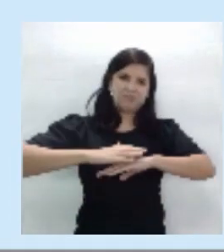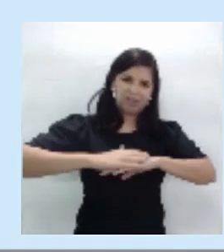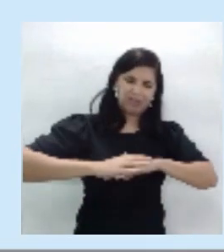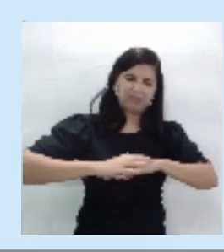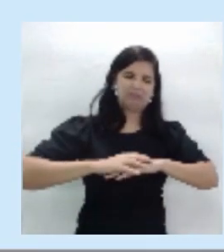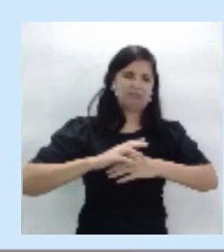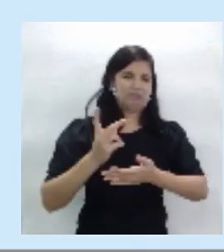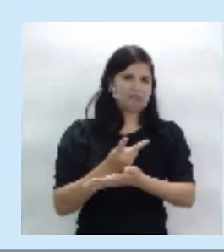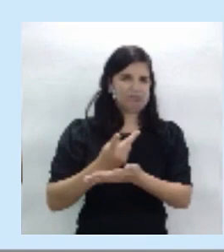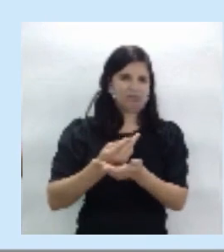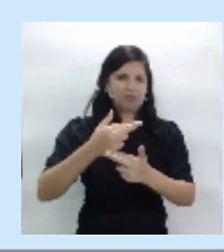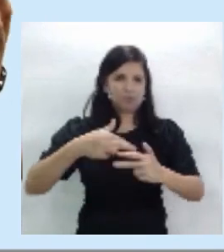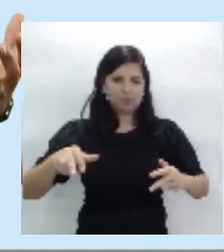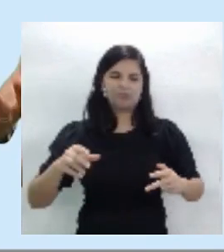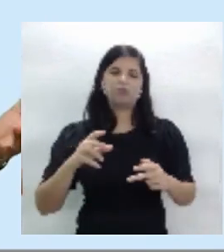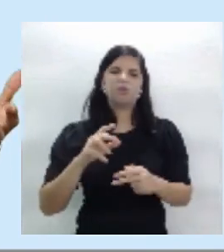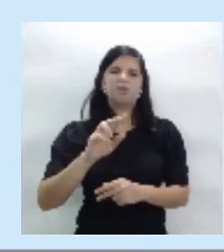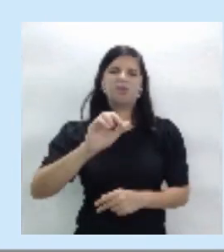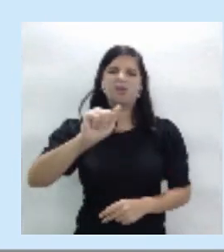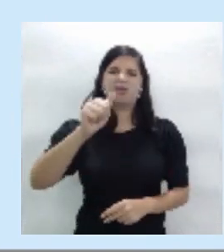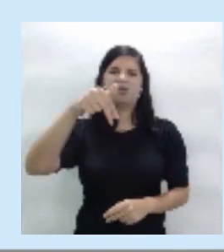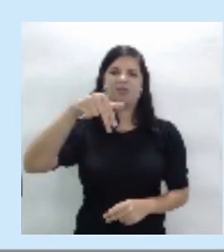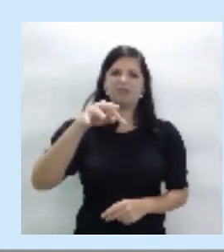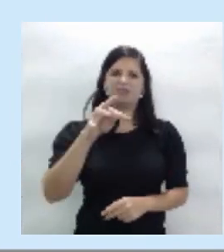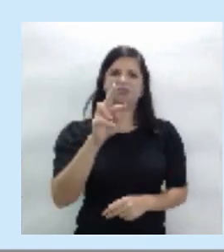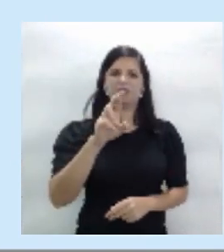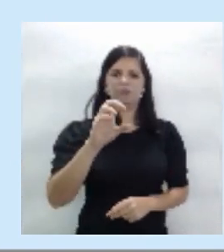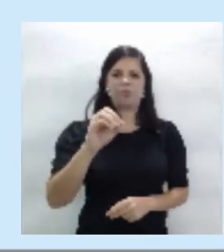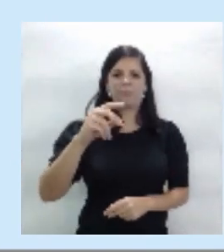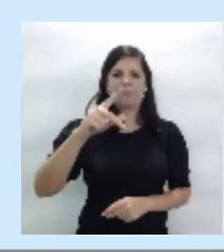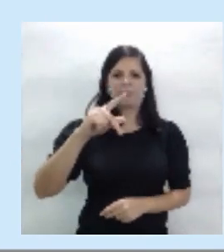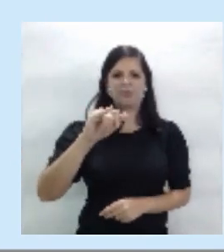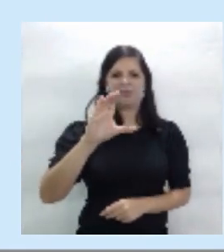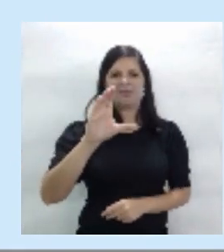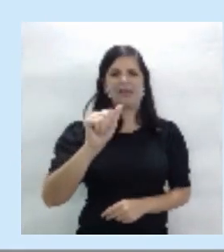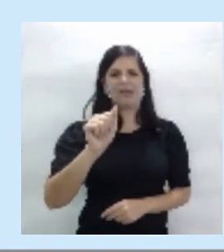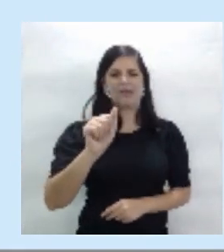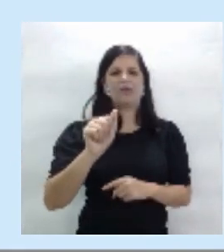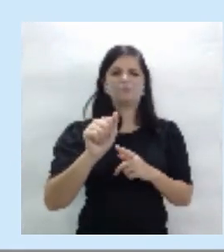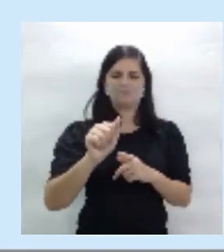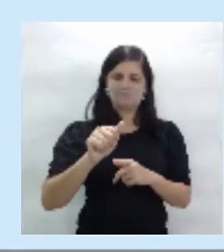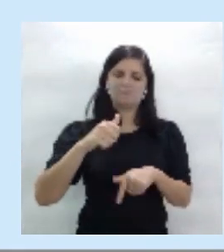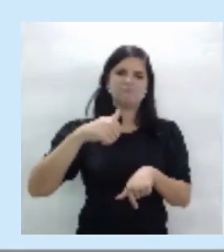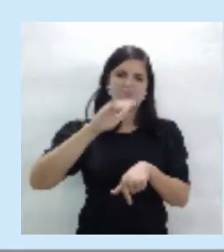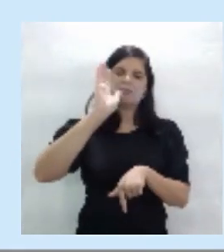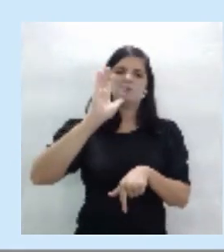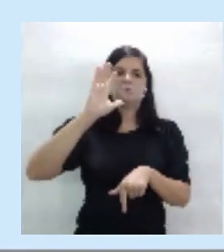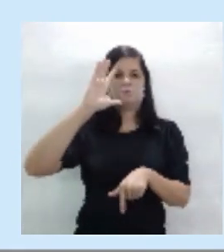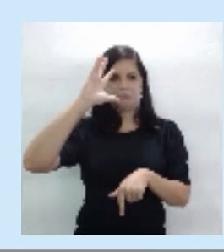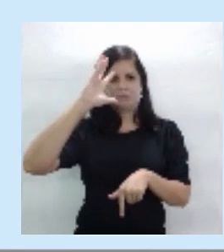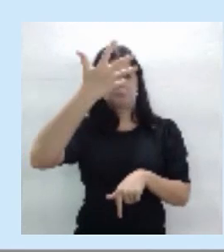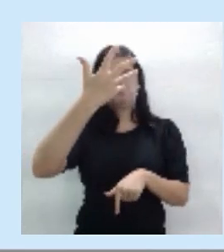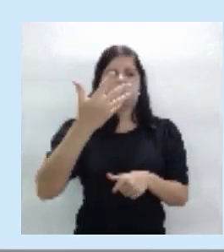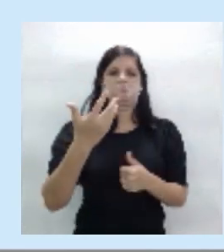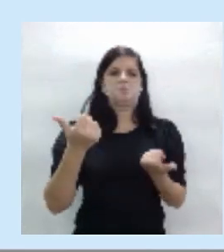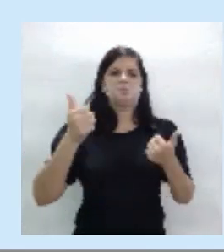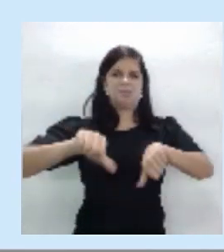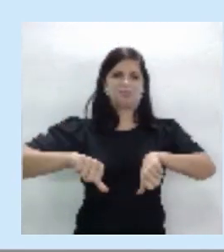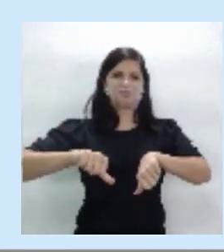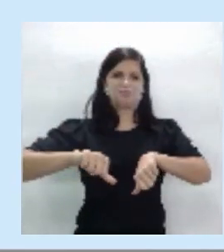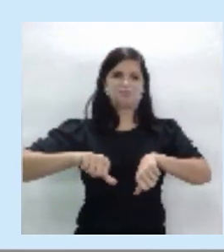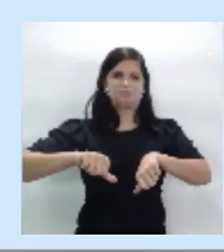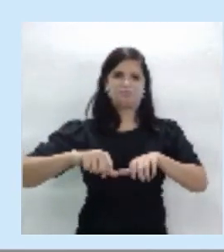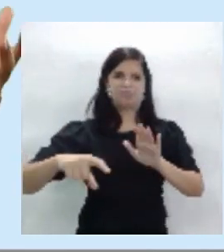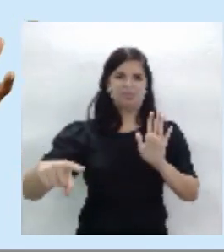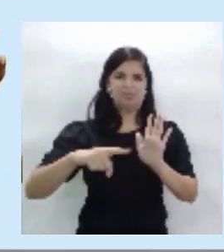de ação antrópica, tá? As ações antrópicas, elas são as que causam impactos